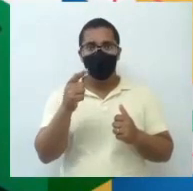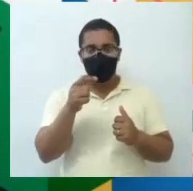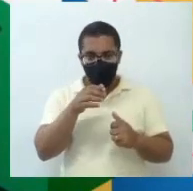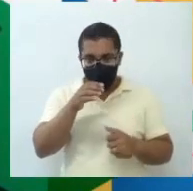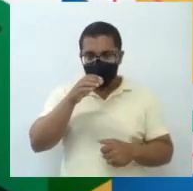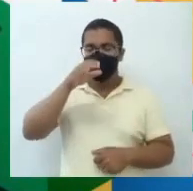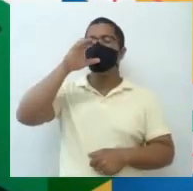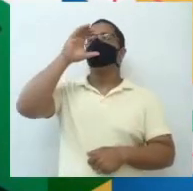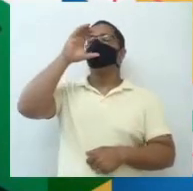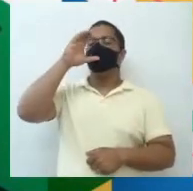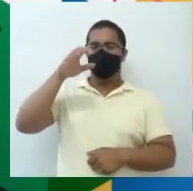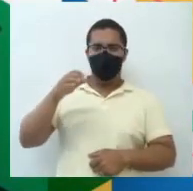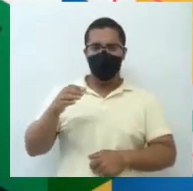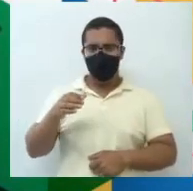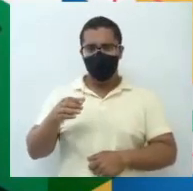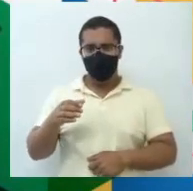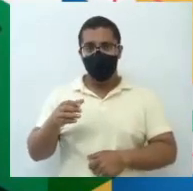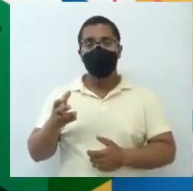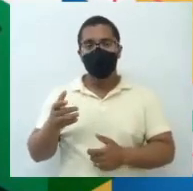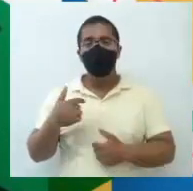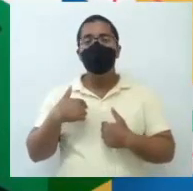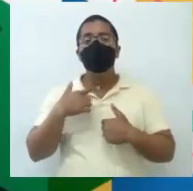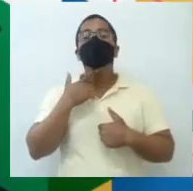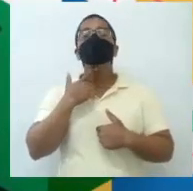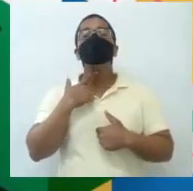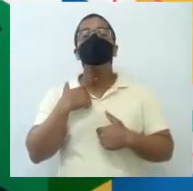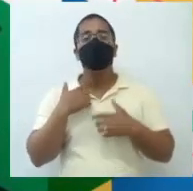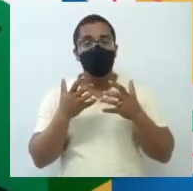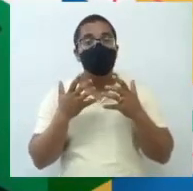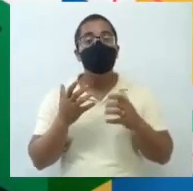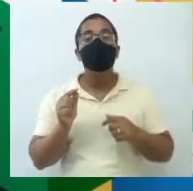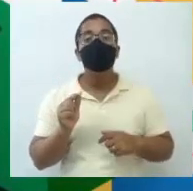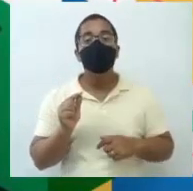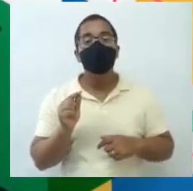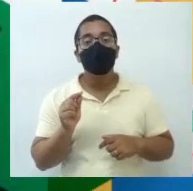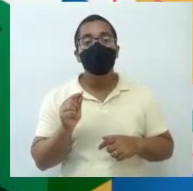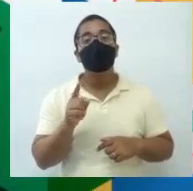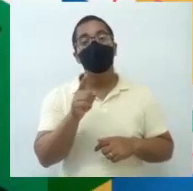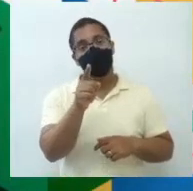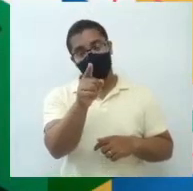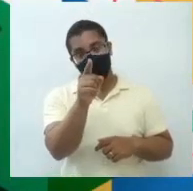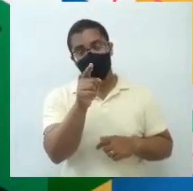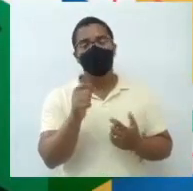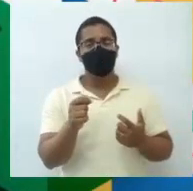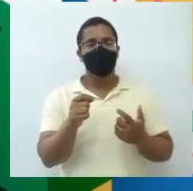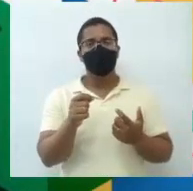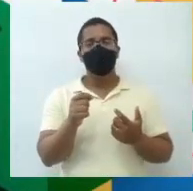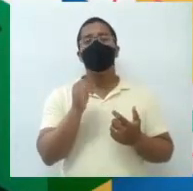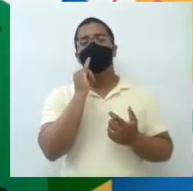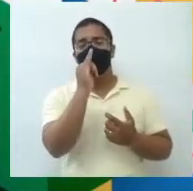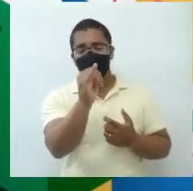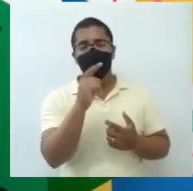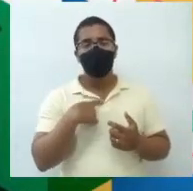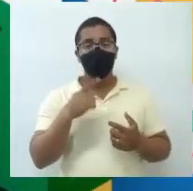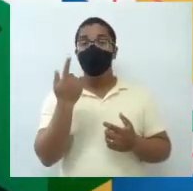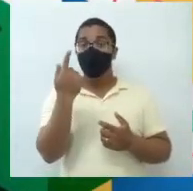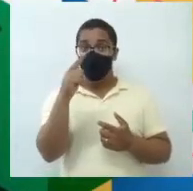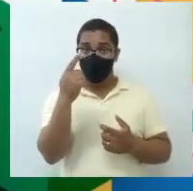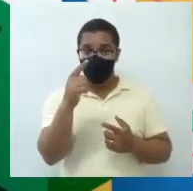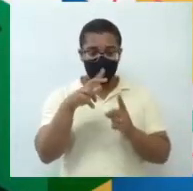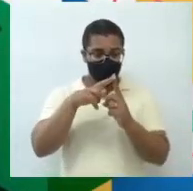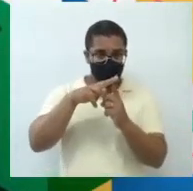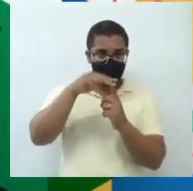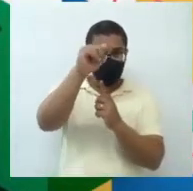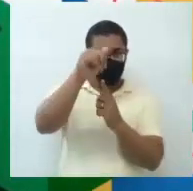o que é que eu quis dizer para você porque a minha intenção de dizer para você que eu queria tomar um refrigerante é